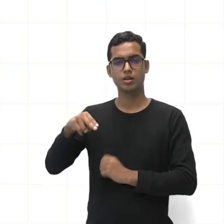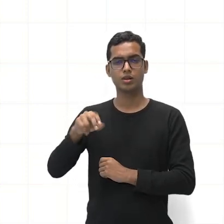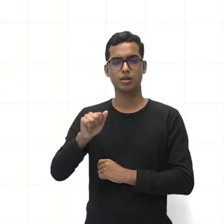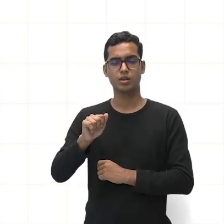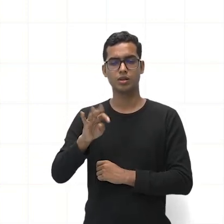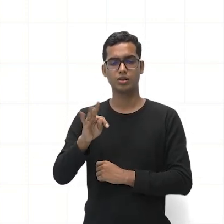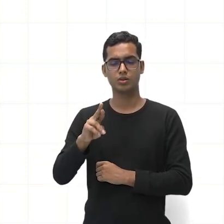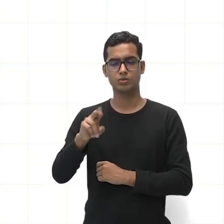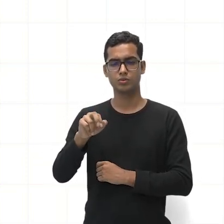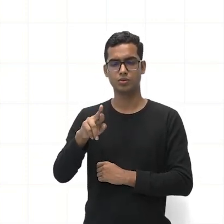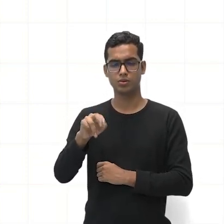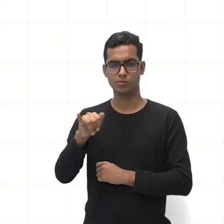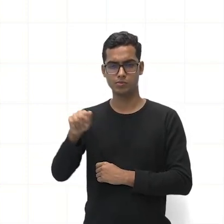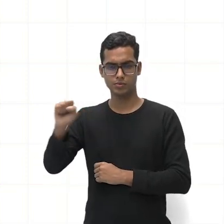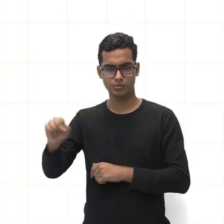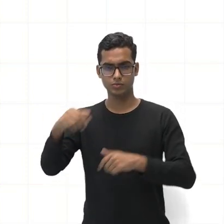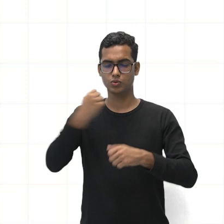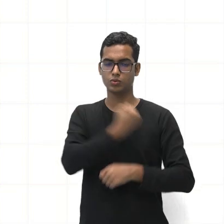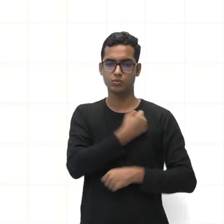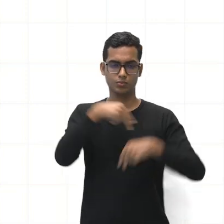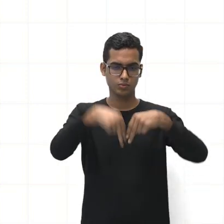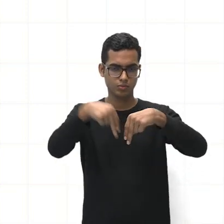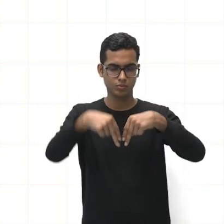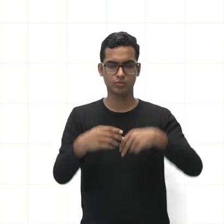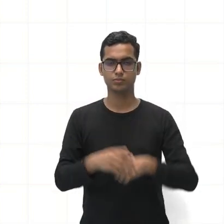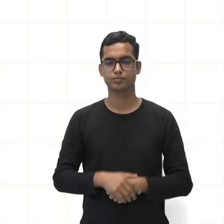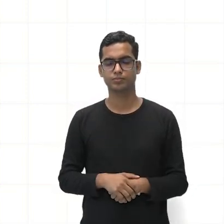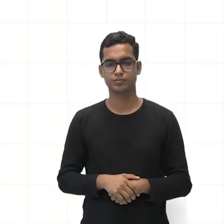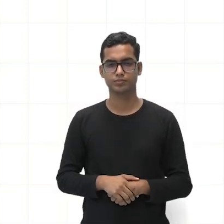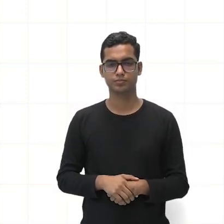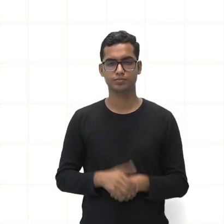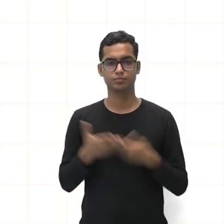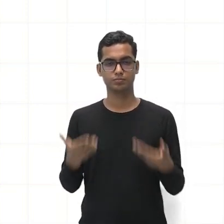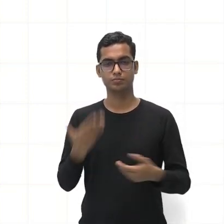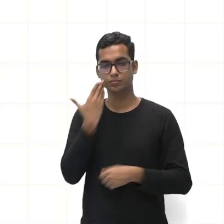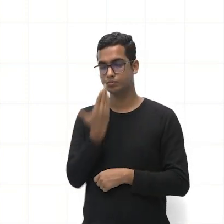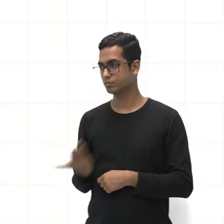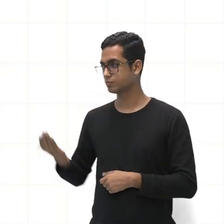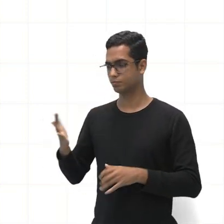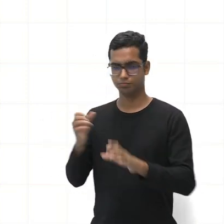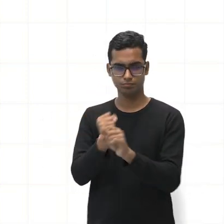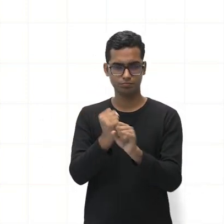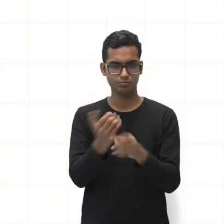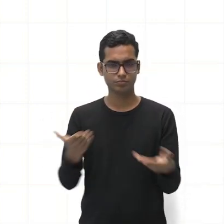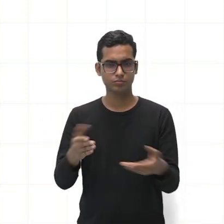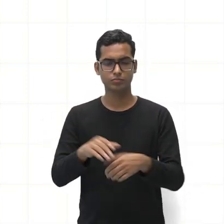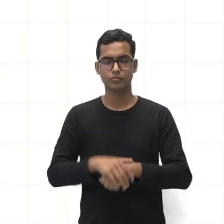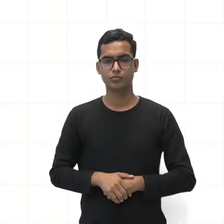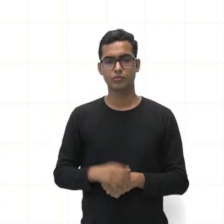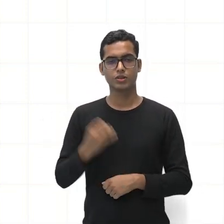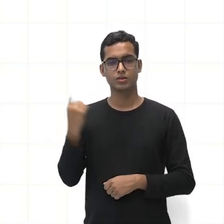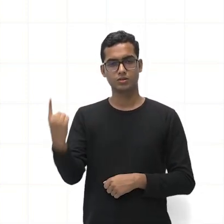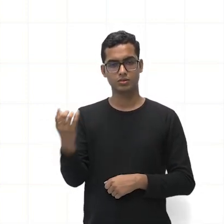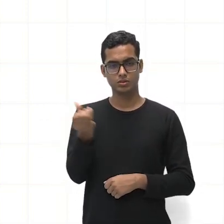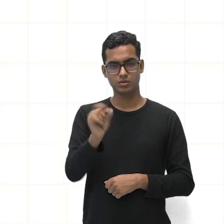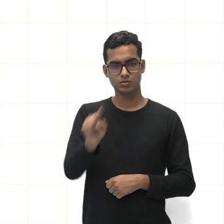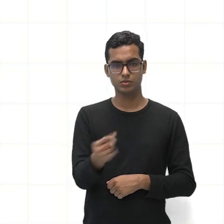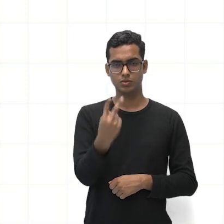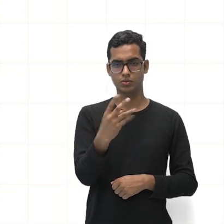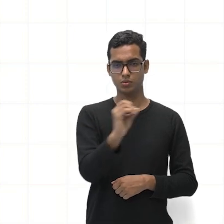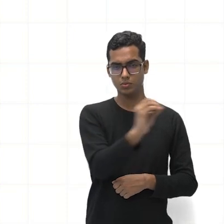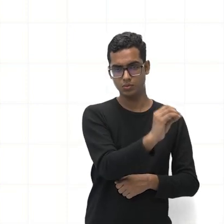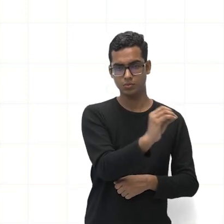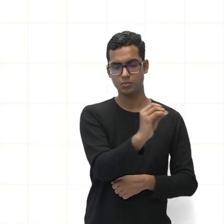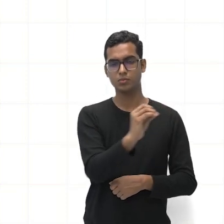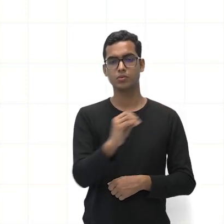Empresta uma unidade da esquerda, que vale 10 na direita. Então, nós vamos ter 10 menos 8. Vou mudar aqui um pouco a cor, né? Vamos ter